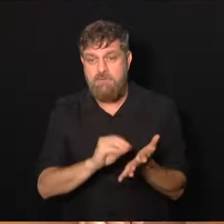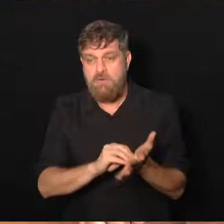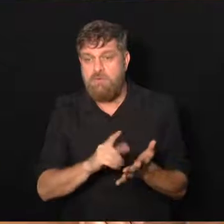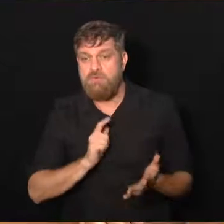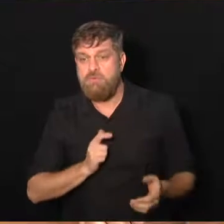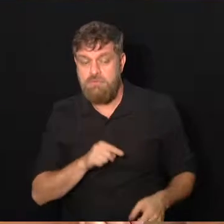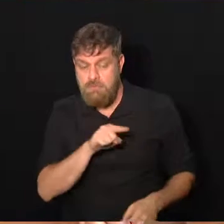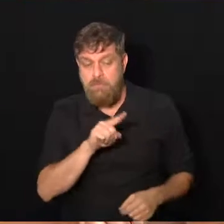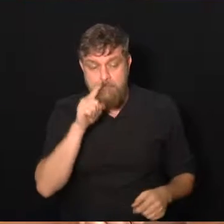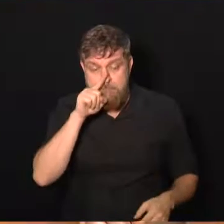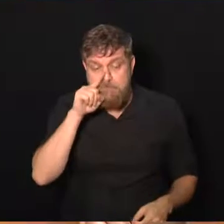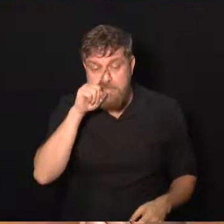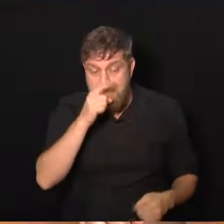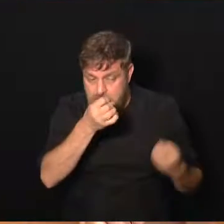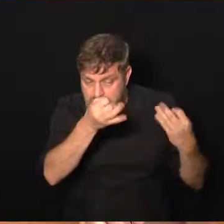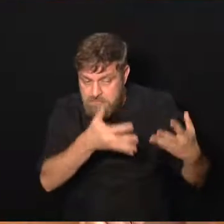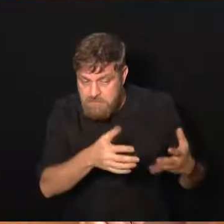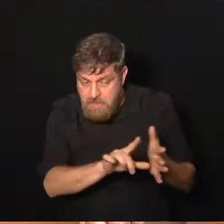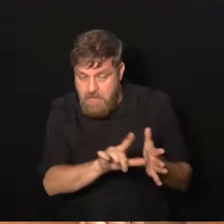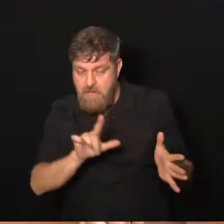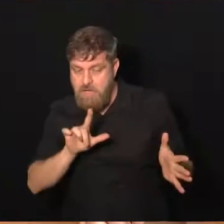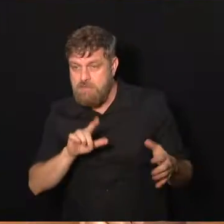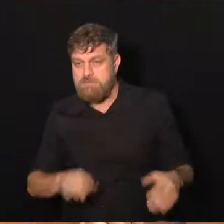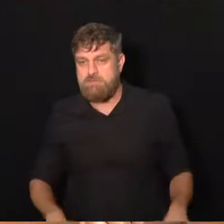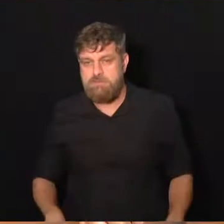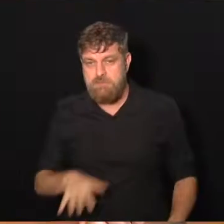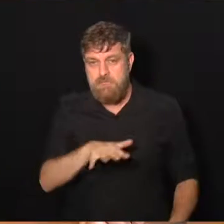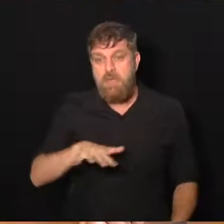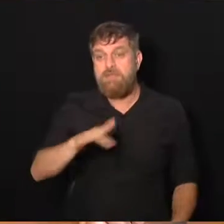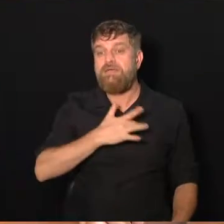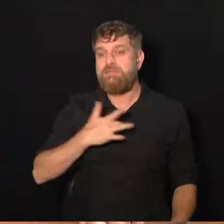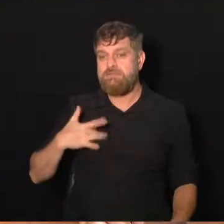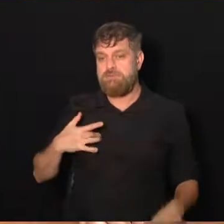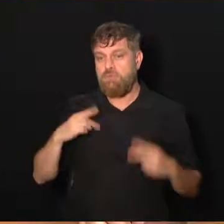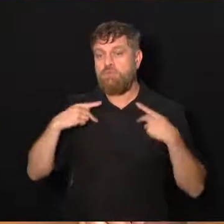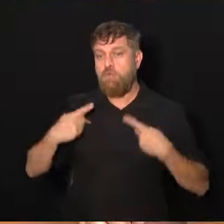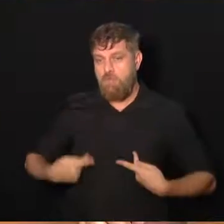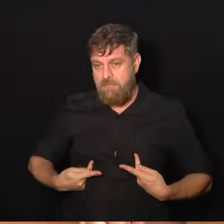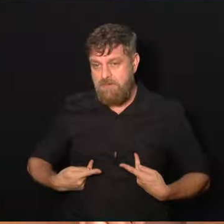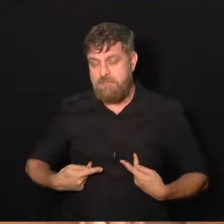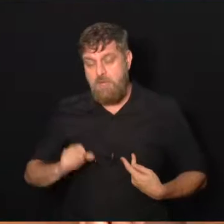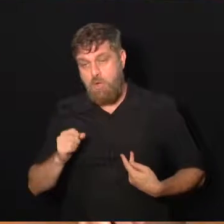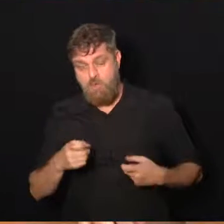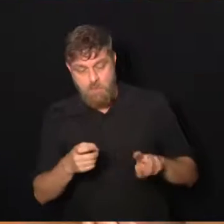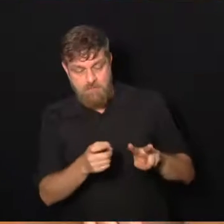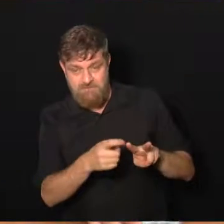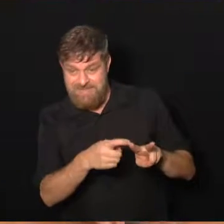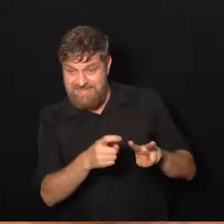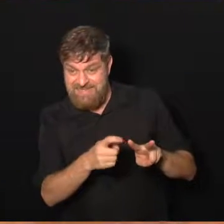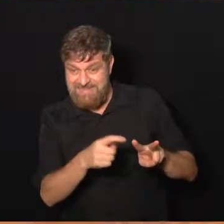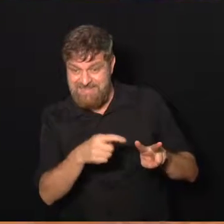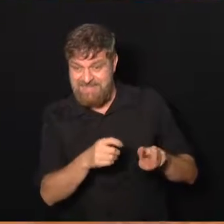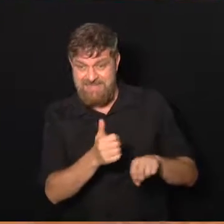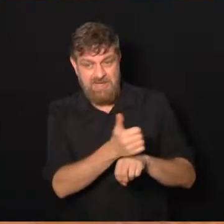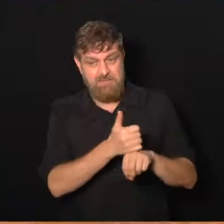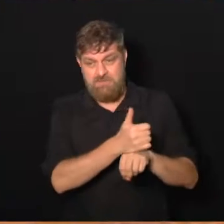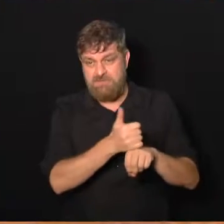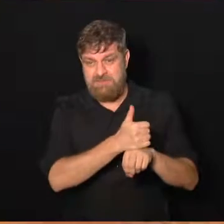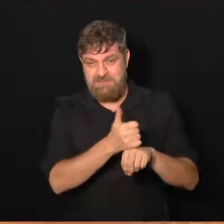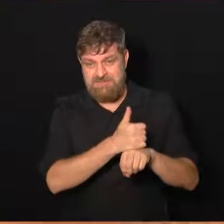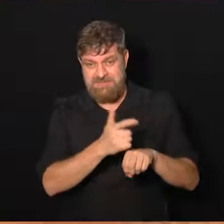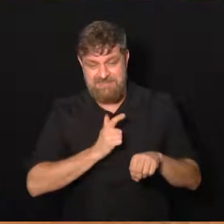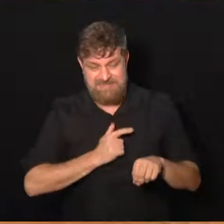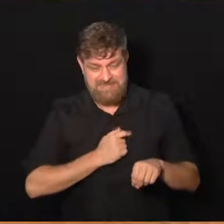e riscos. Quando se fala na área de saúde humana ou veterinária, nenhum profissional pode garantir que o tratamento